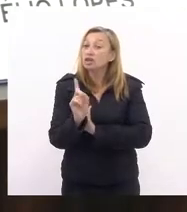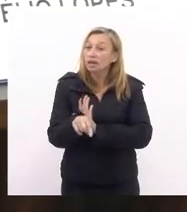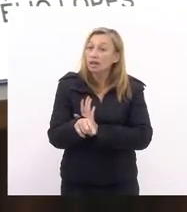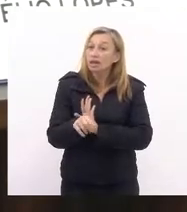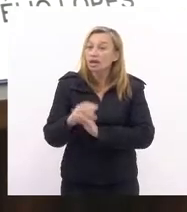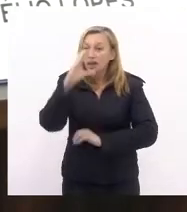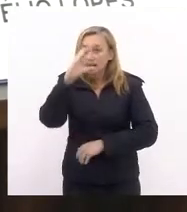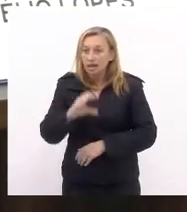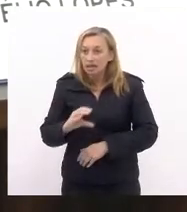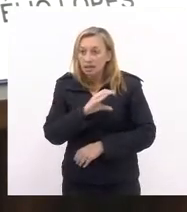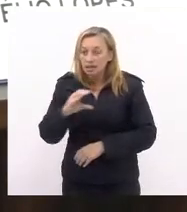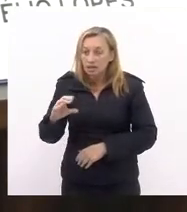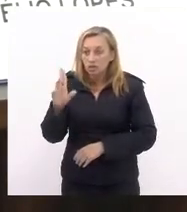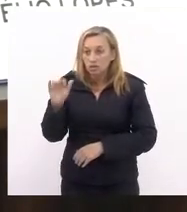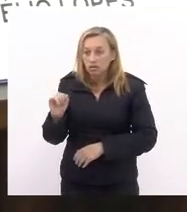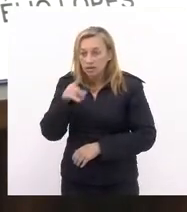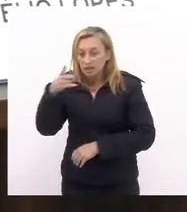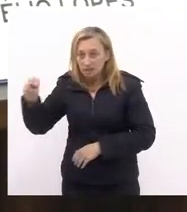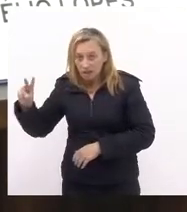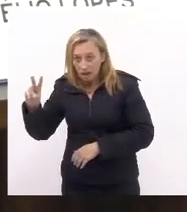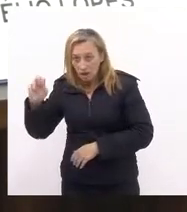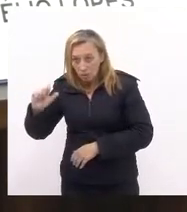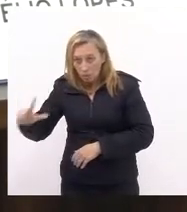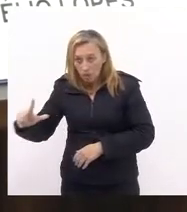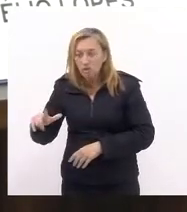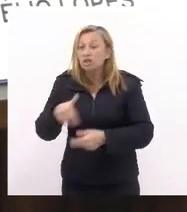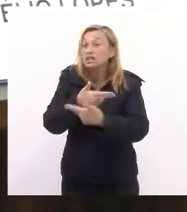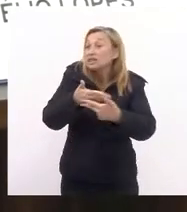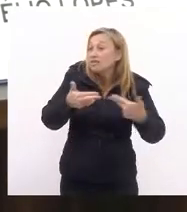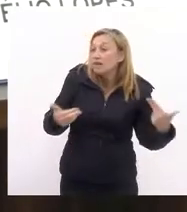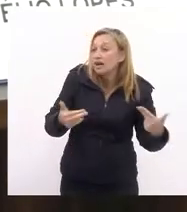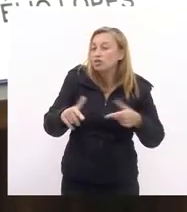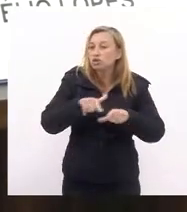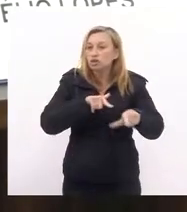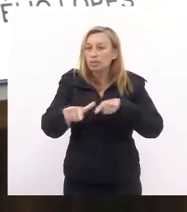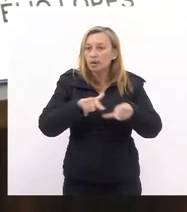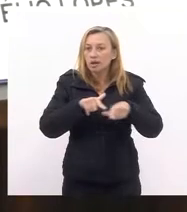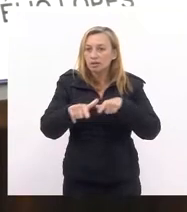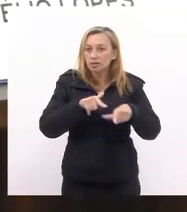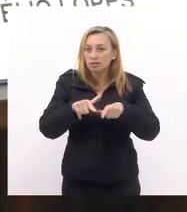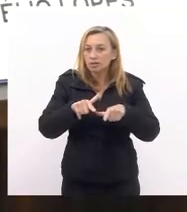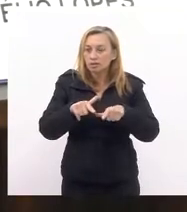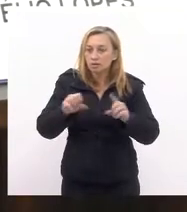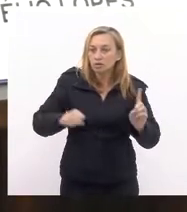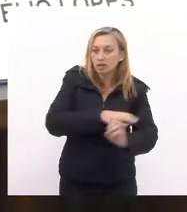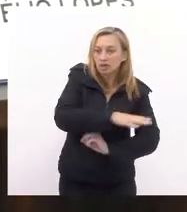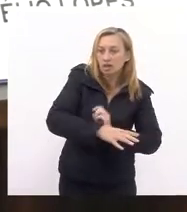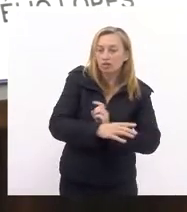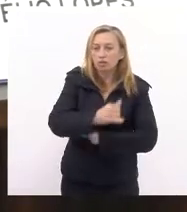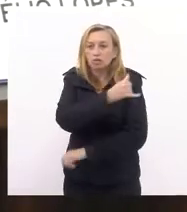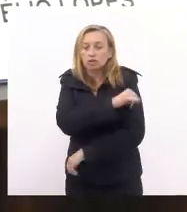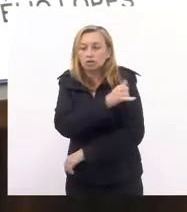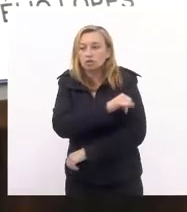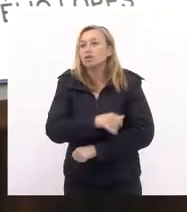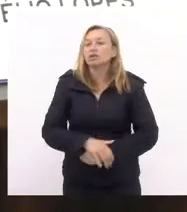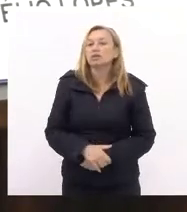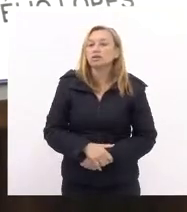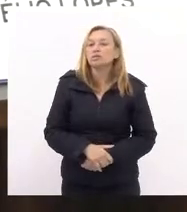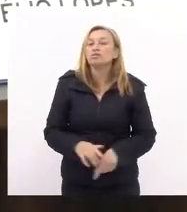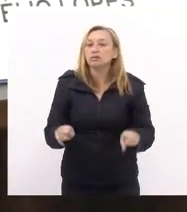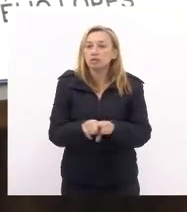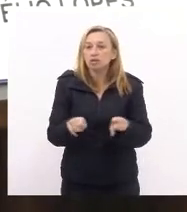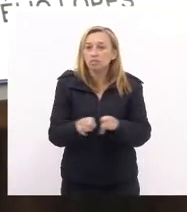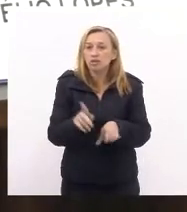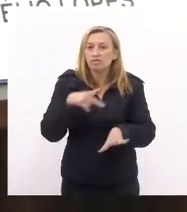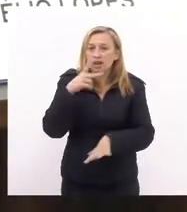Igreja Universal do Reino de Deus, que tem vários trabalhos sociais no Rio de Janeiro. Quero destacar também